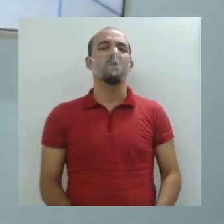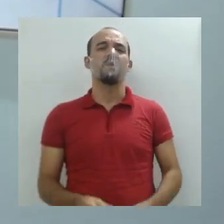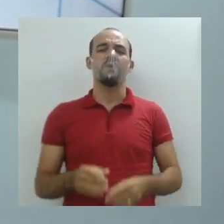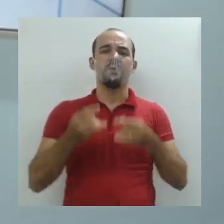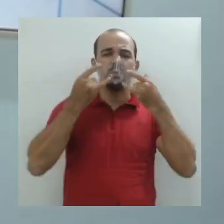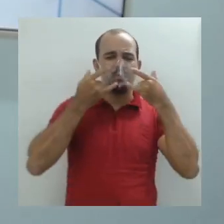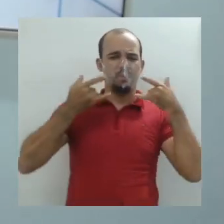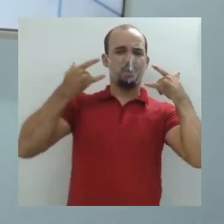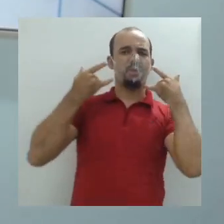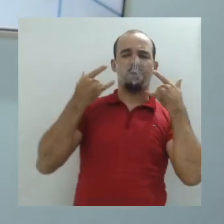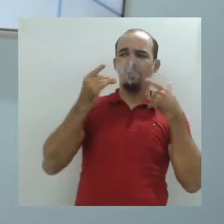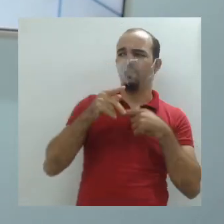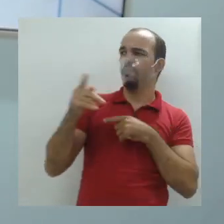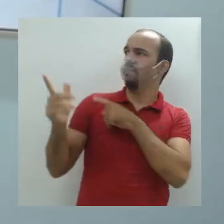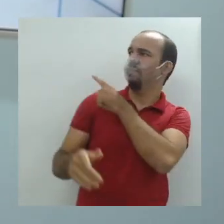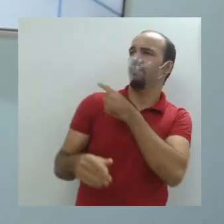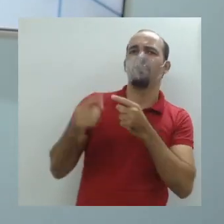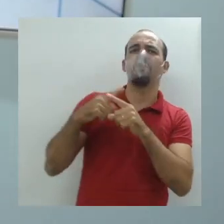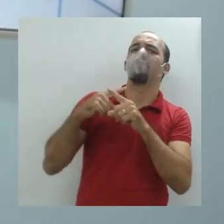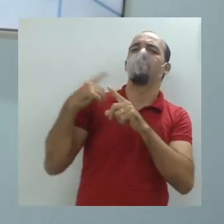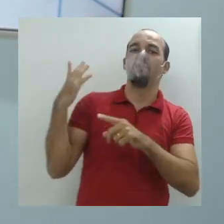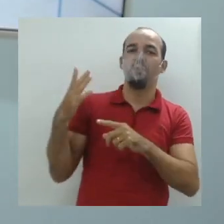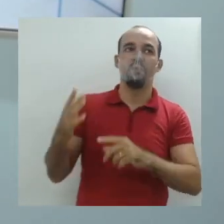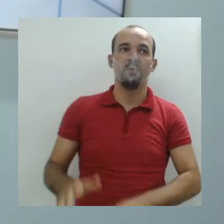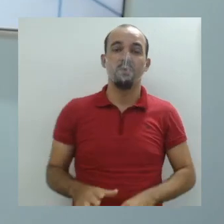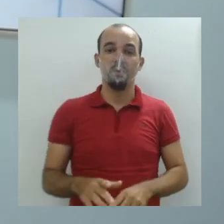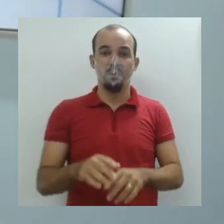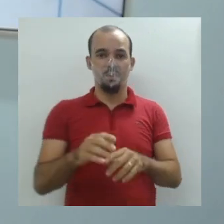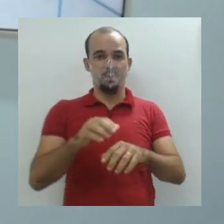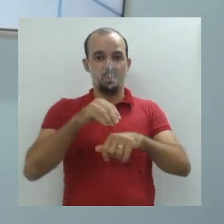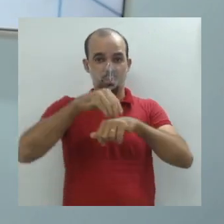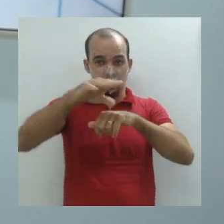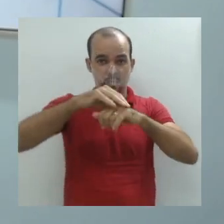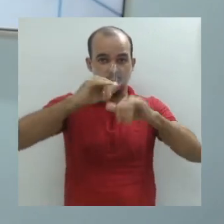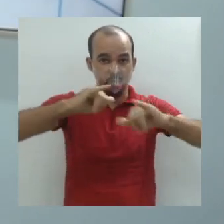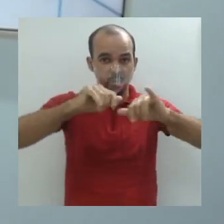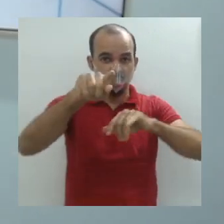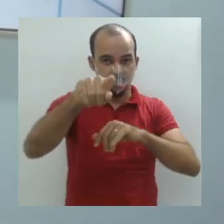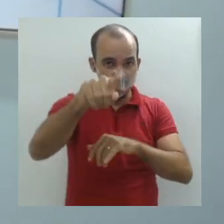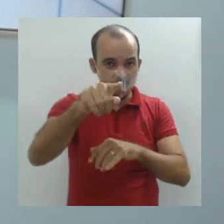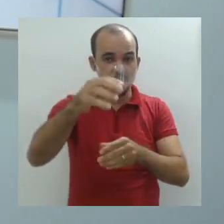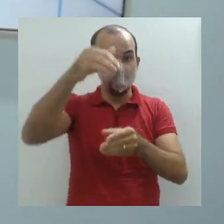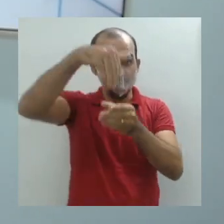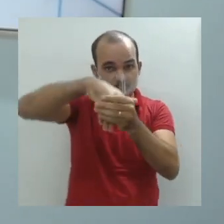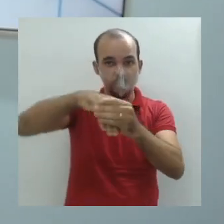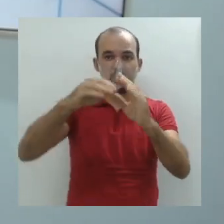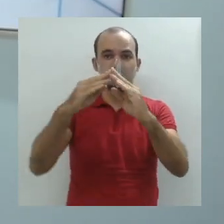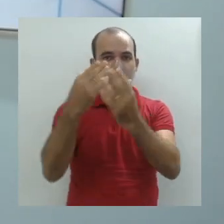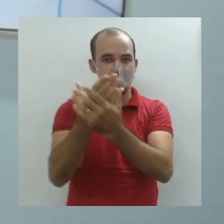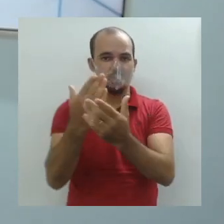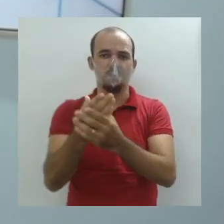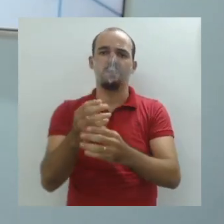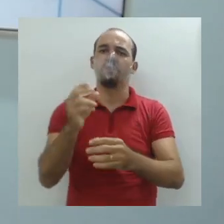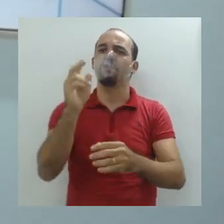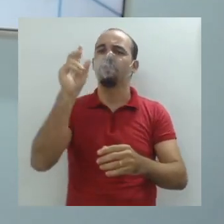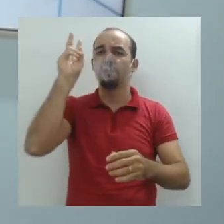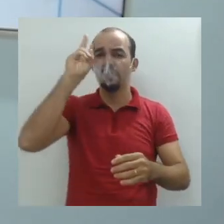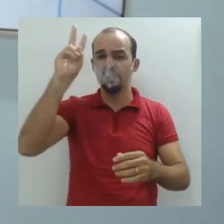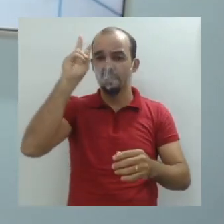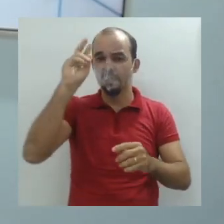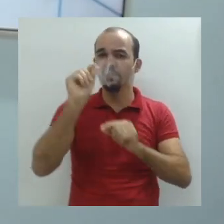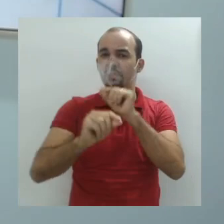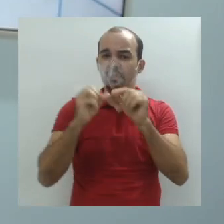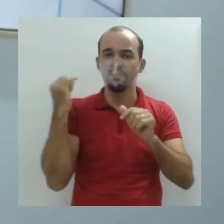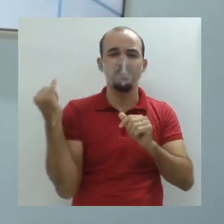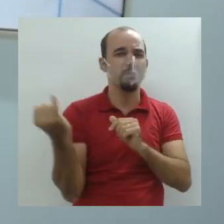aí? Então, galerinha, eu queria dizer para você que está nas escolas, no presencial também, não esquece tua máscara o tempo todo com